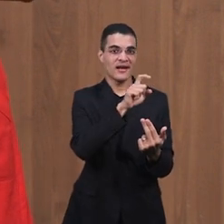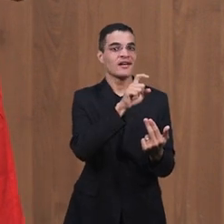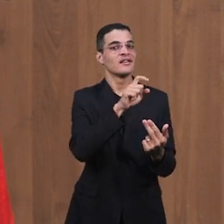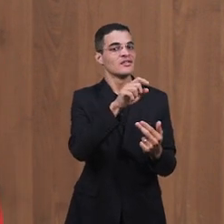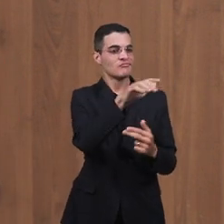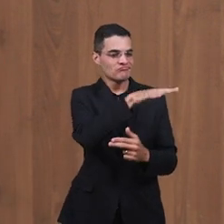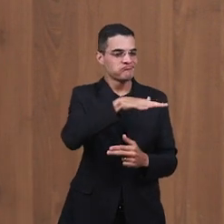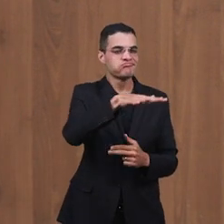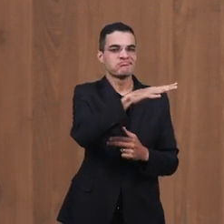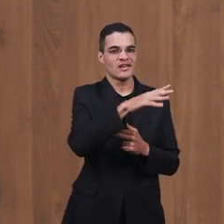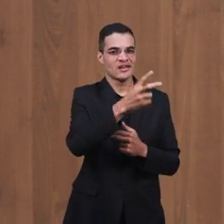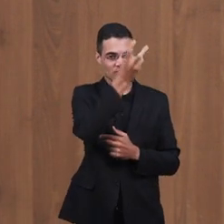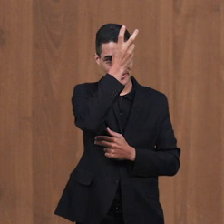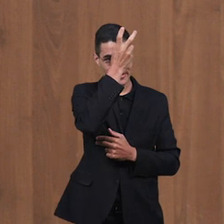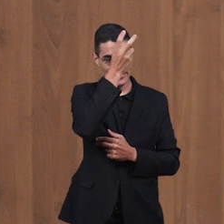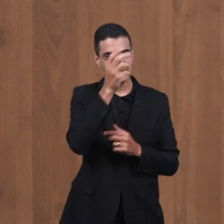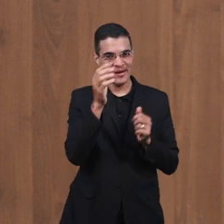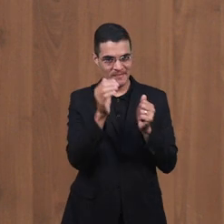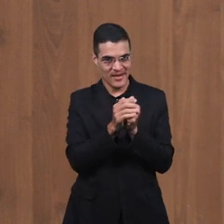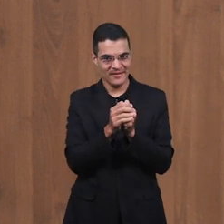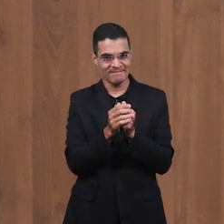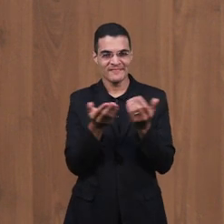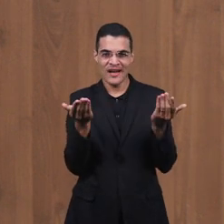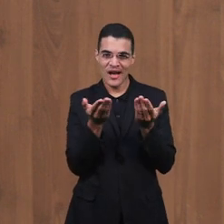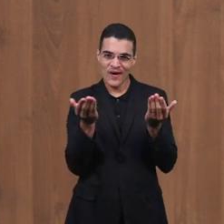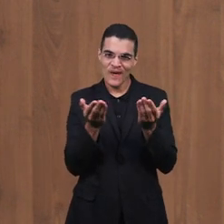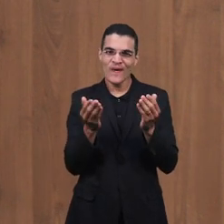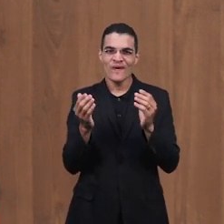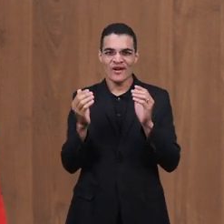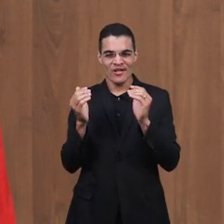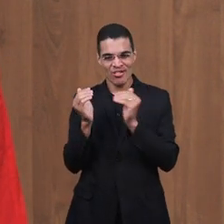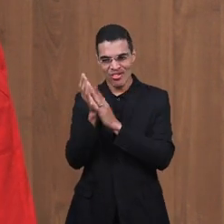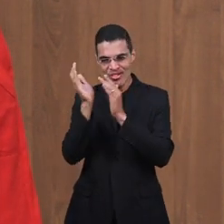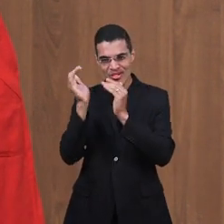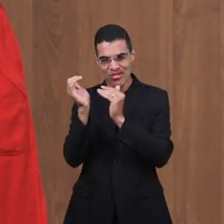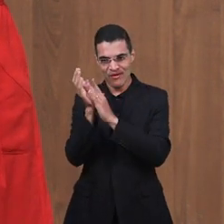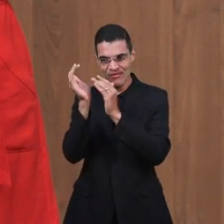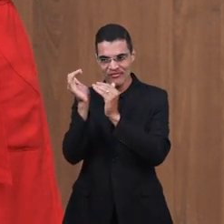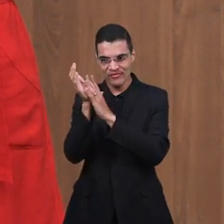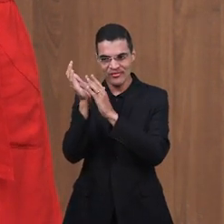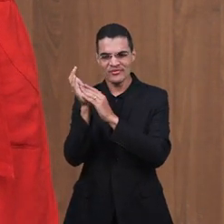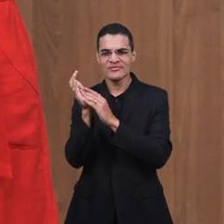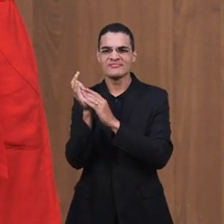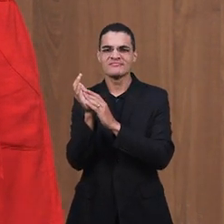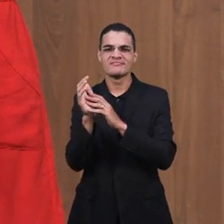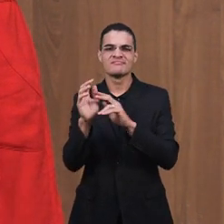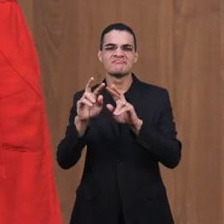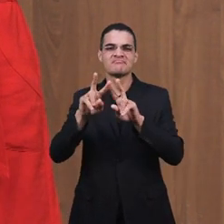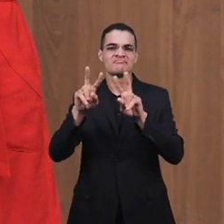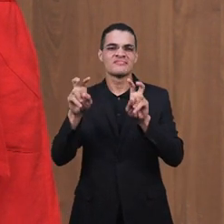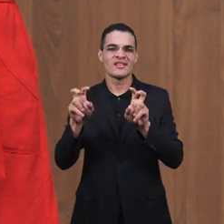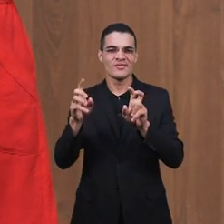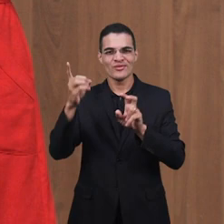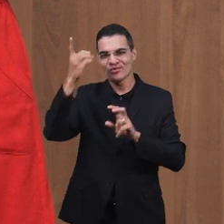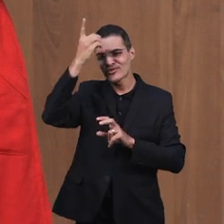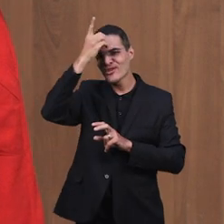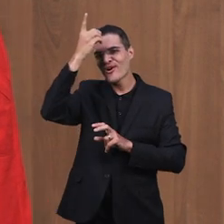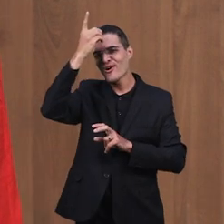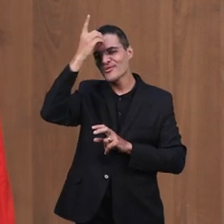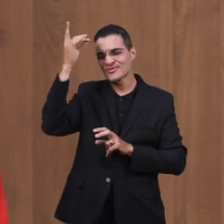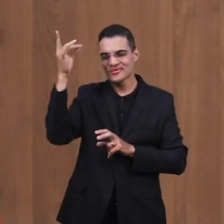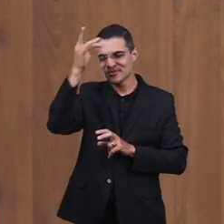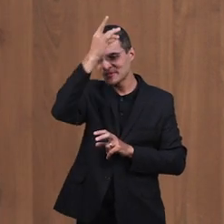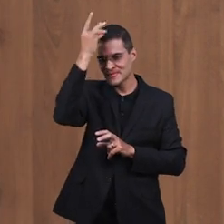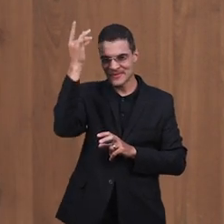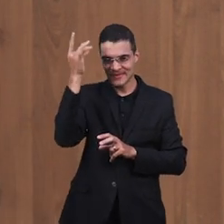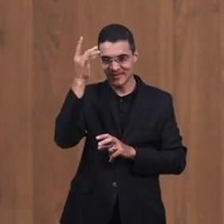Egito. Amém, queridos. Vamos cantar agora um louvor que diz Dons do